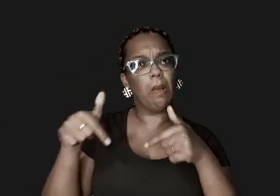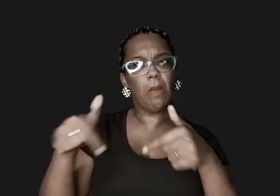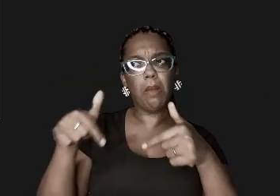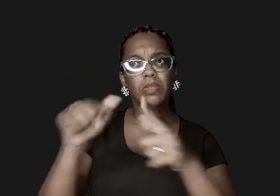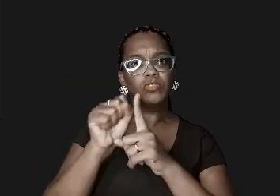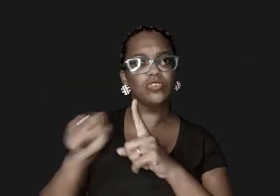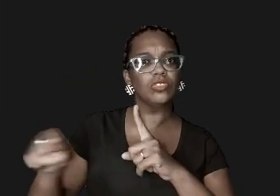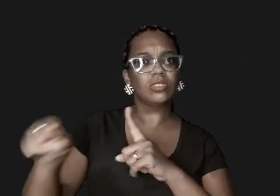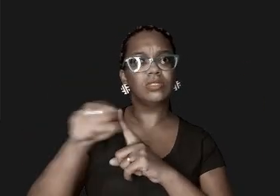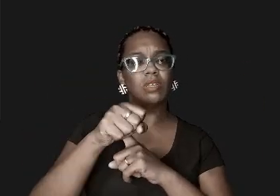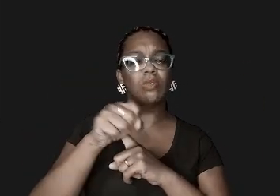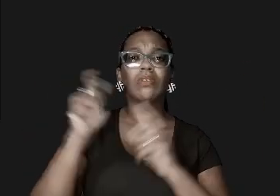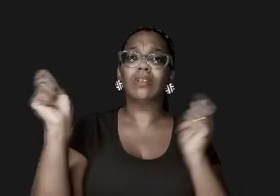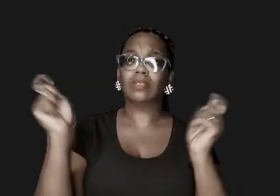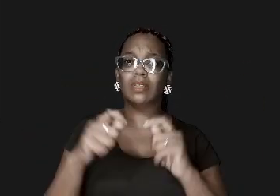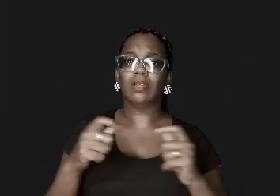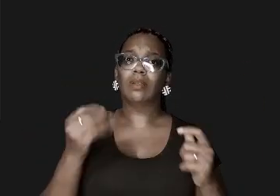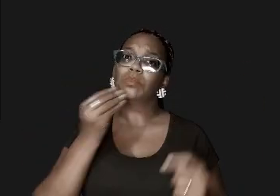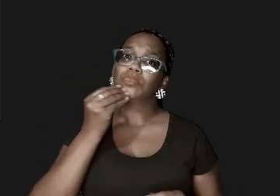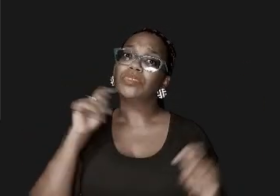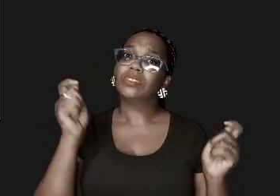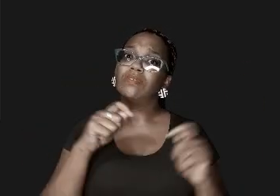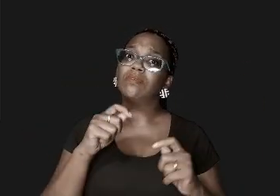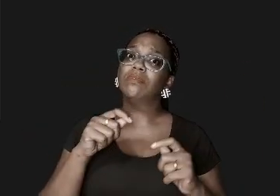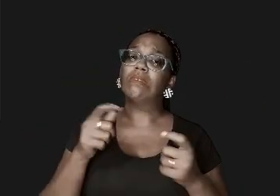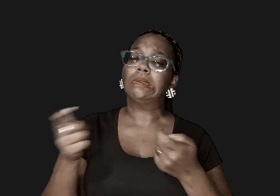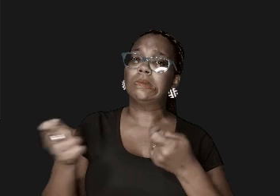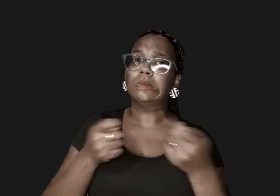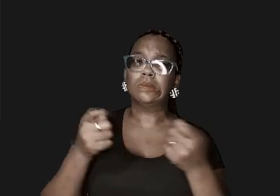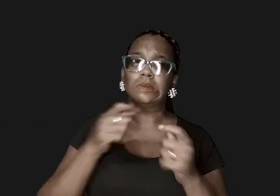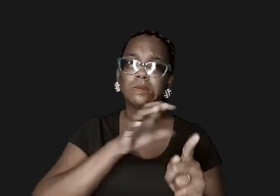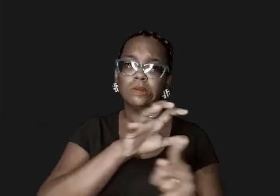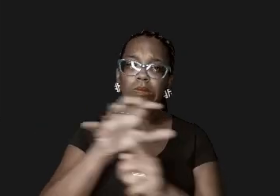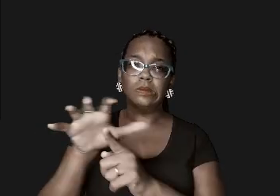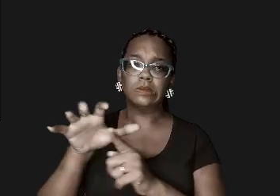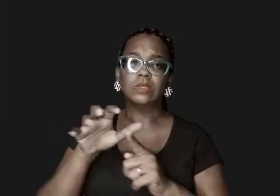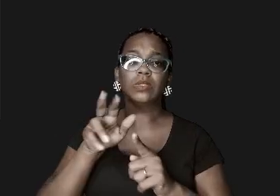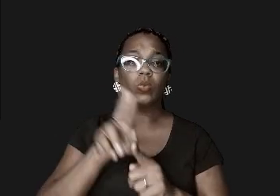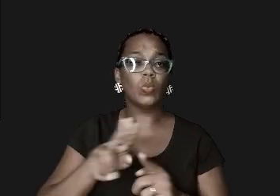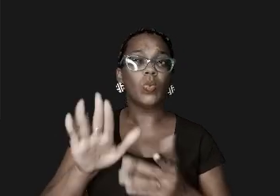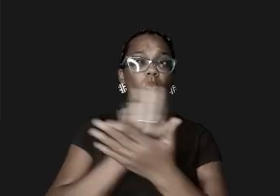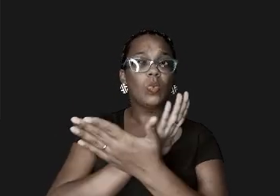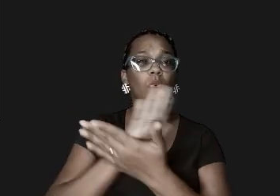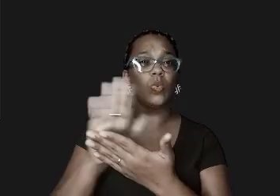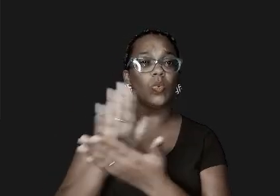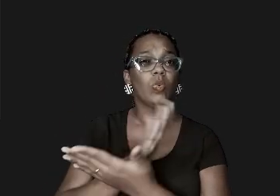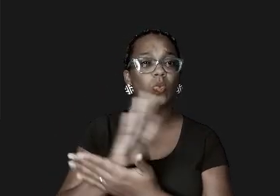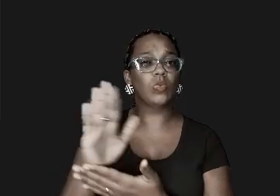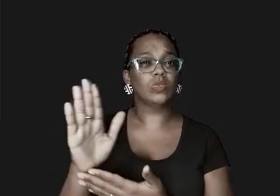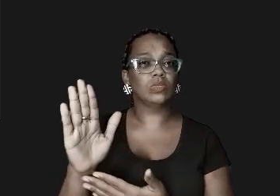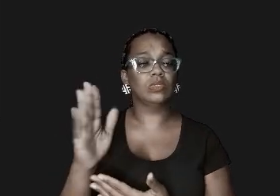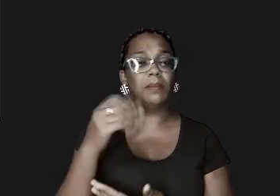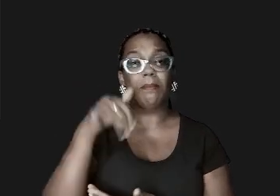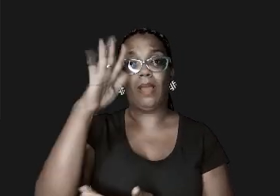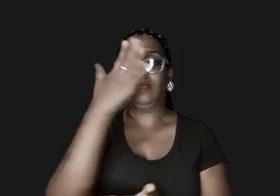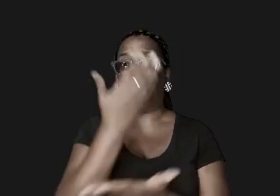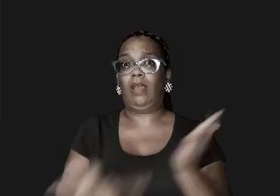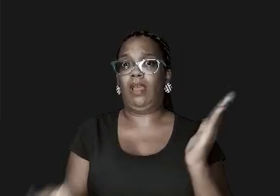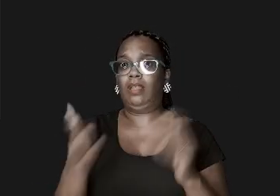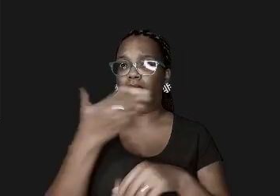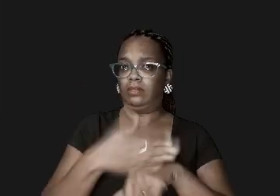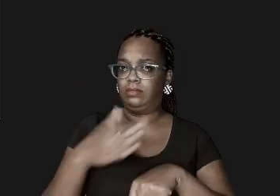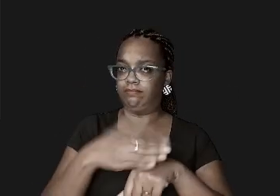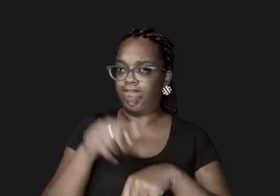nesse fenômeno das redes hoje em dia cada vez inclusive para um certo ativismo social é possível que a gente tem agora